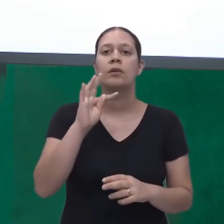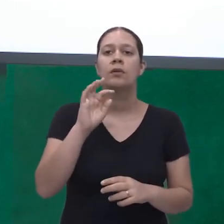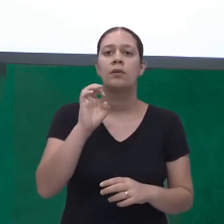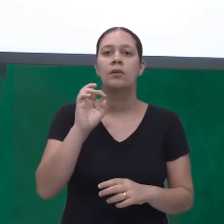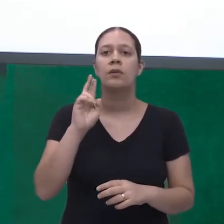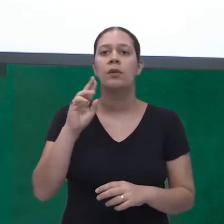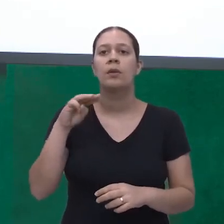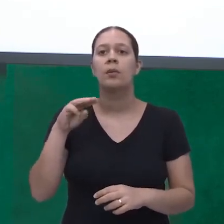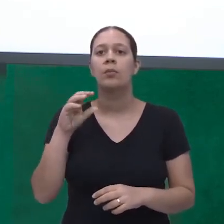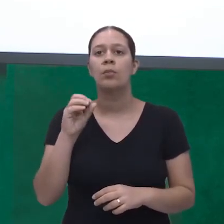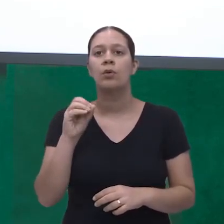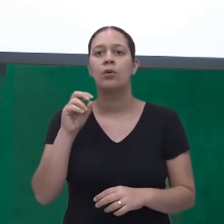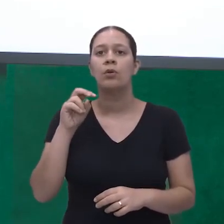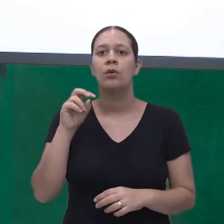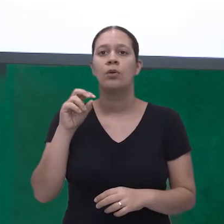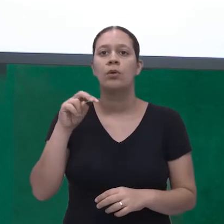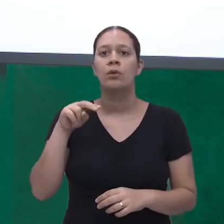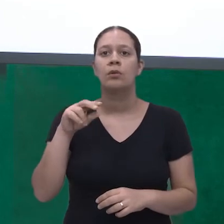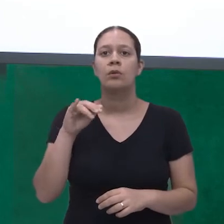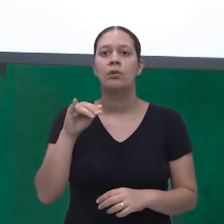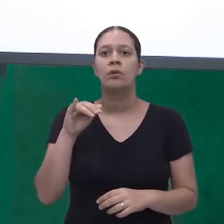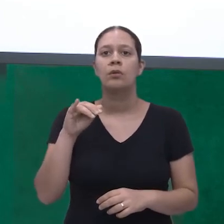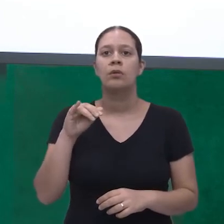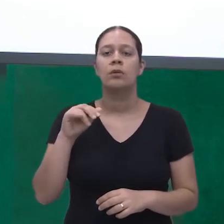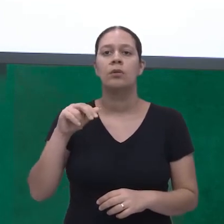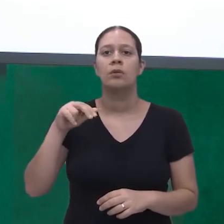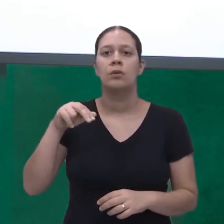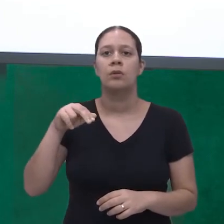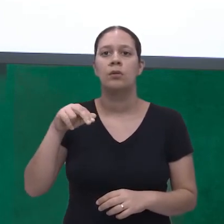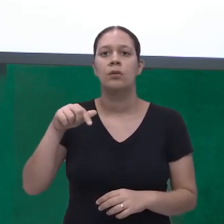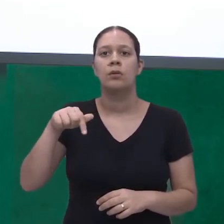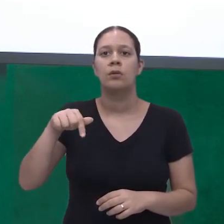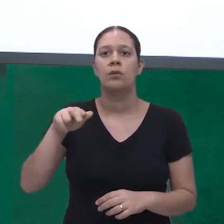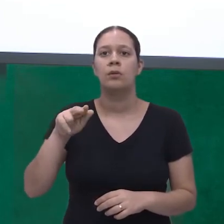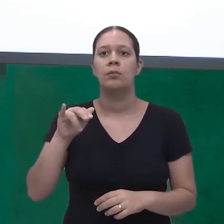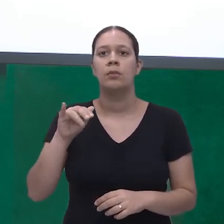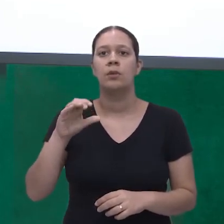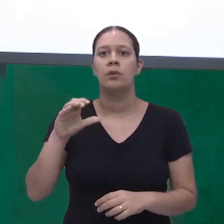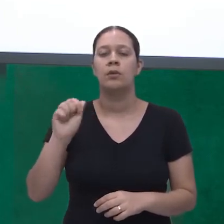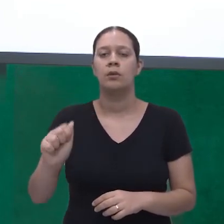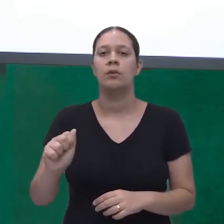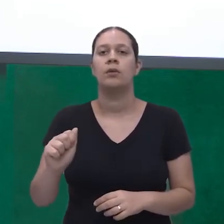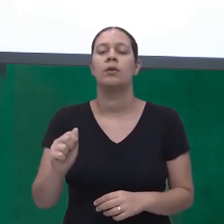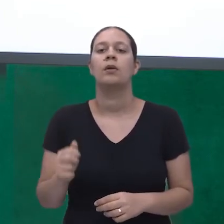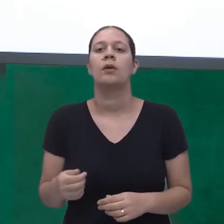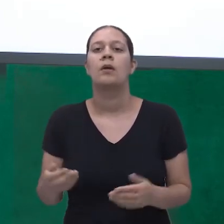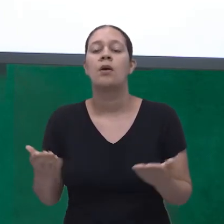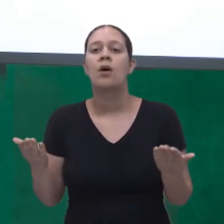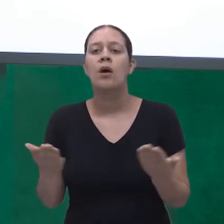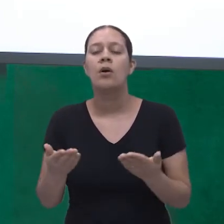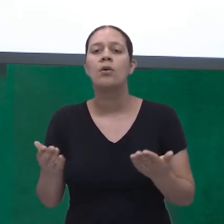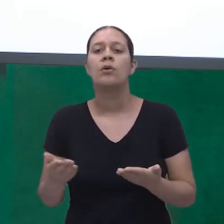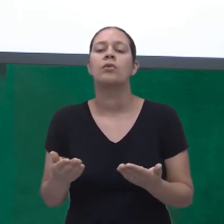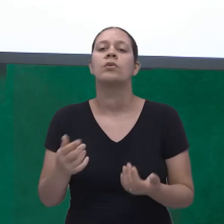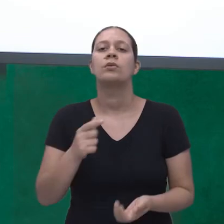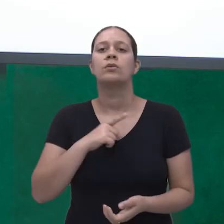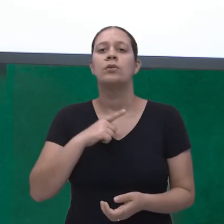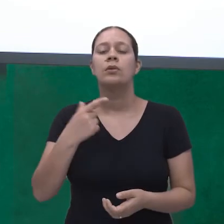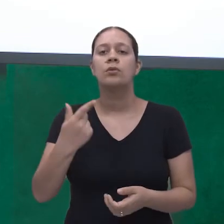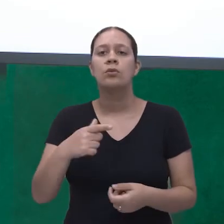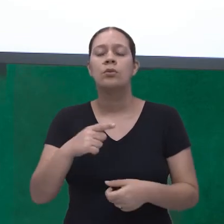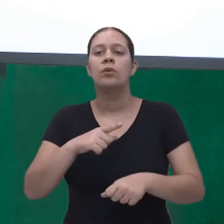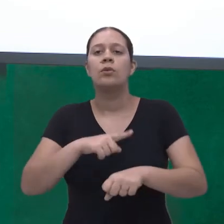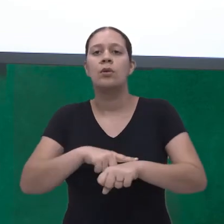termodinâmica destacada. Então você percebe que está muito bagunçado. O relógio aqui só tem um ponteiro. Cadê o outro ponteiro?